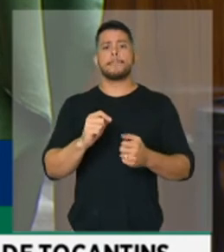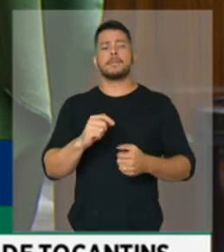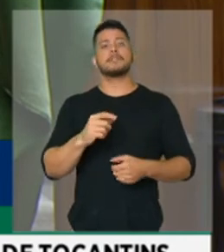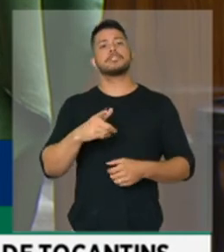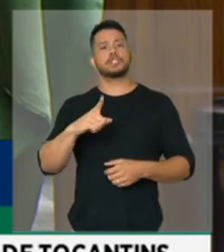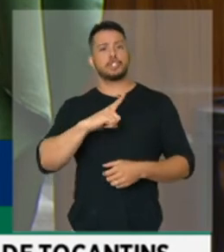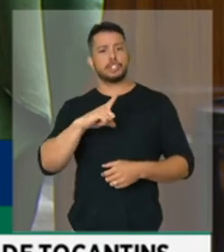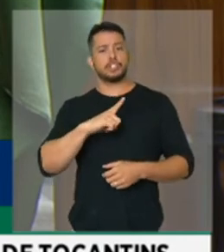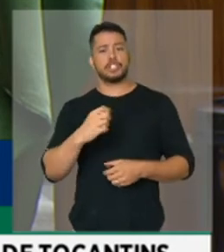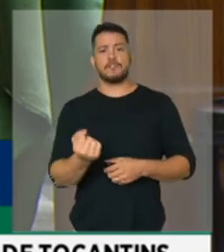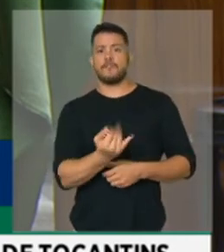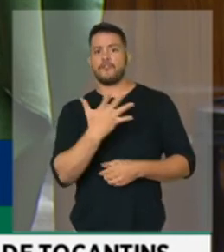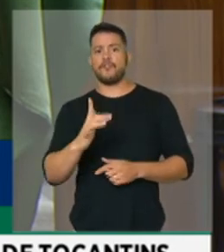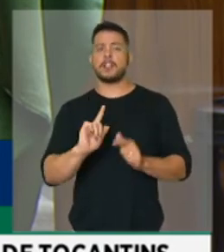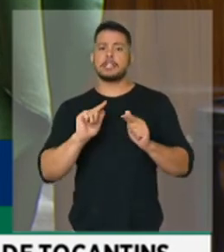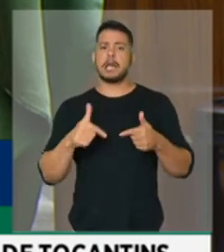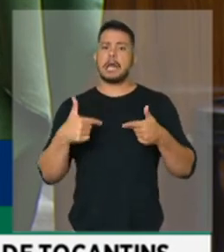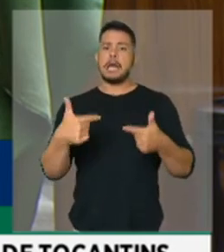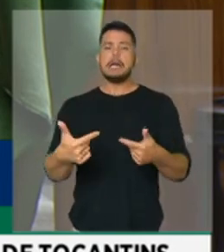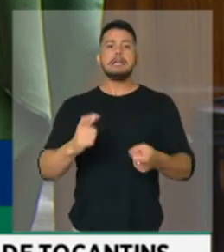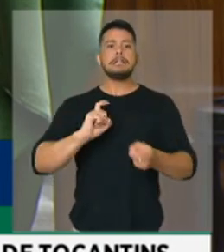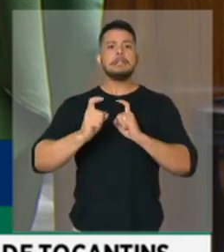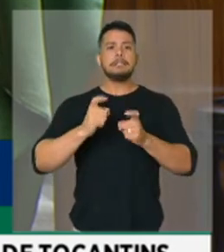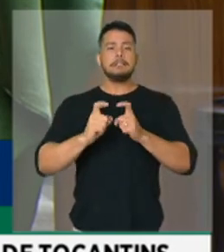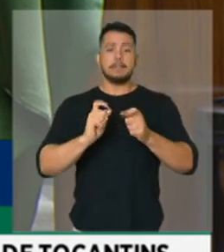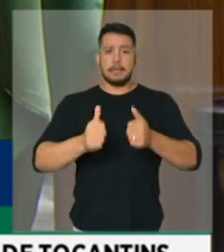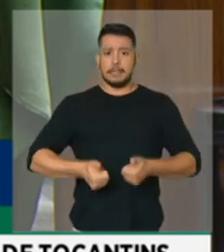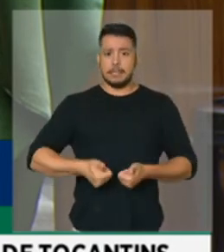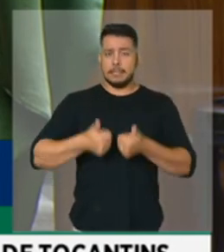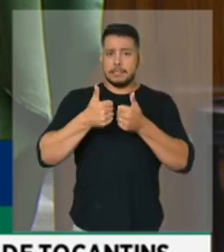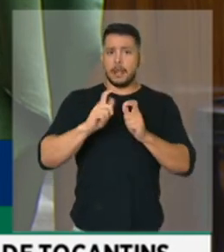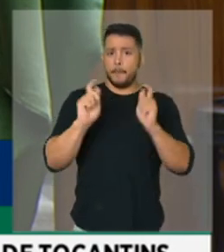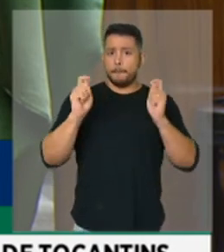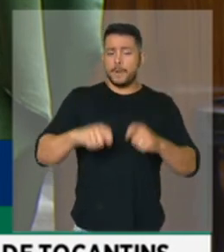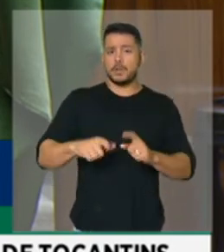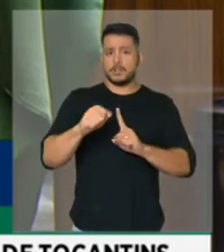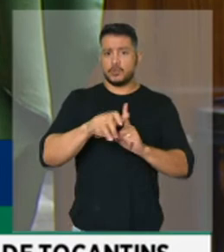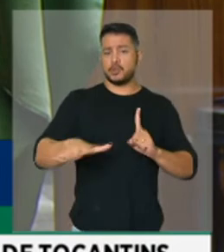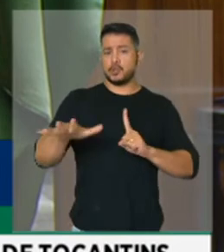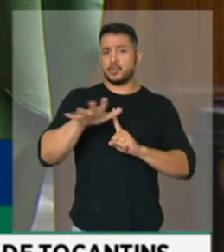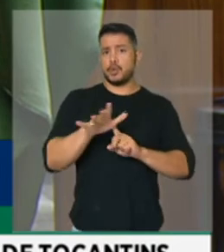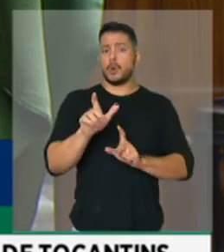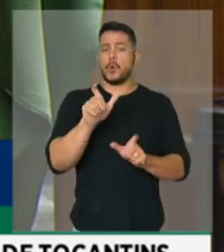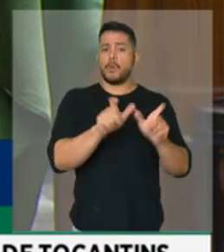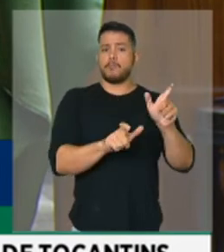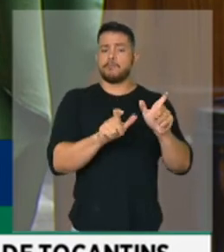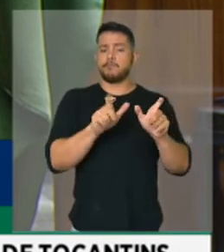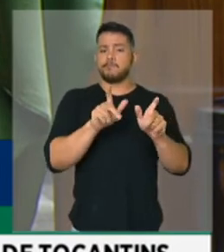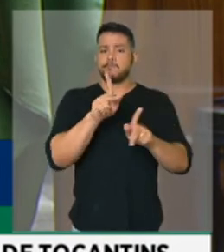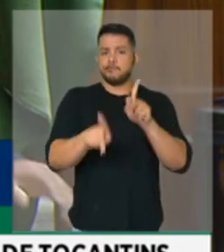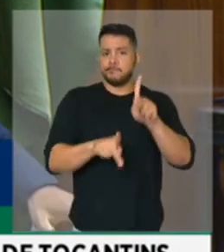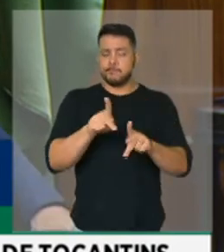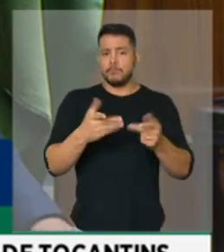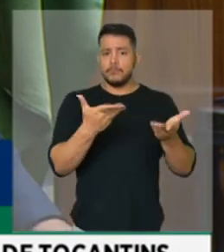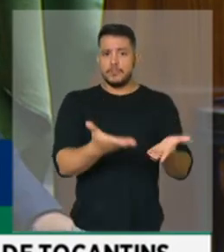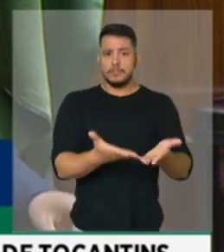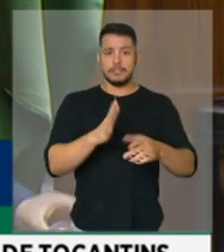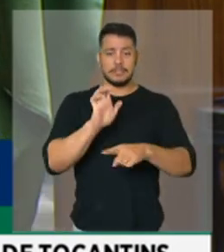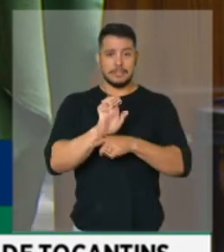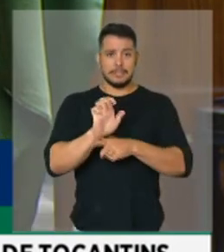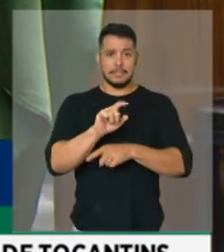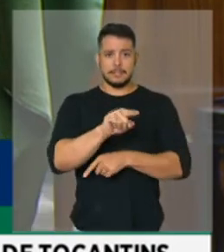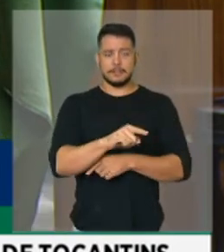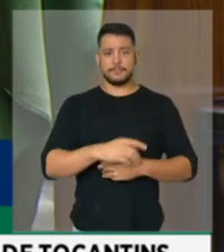de diversos atos administrativos voltados ao melhoramento das condições sociais da população do Estado recém-criado.